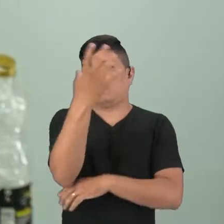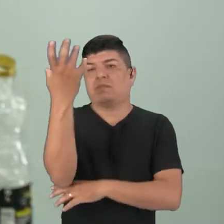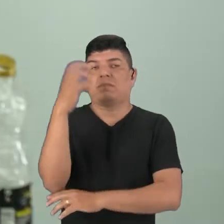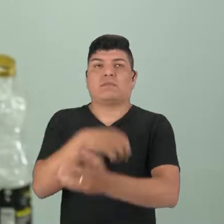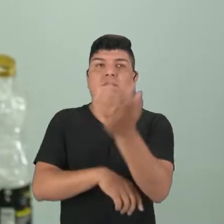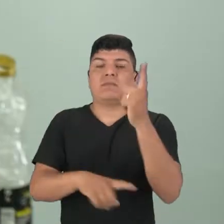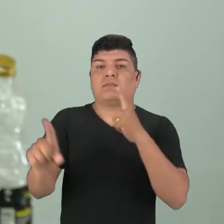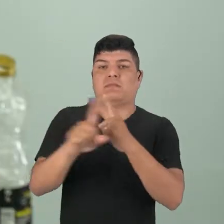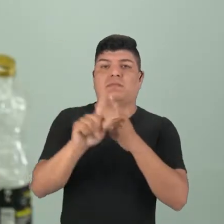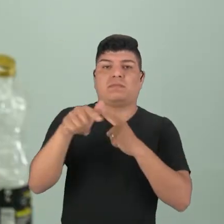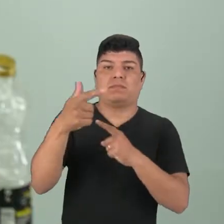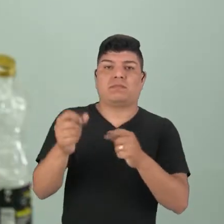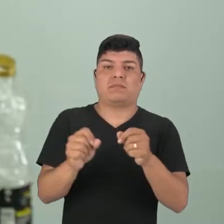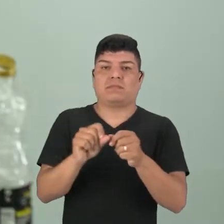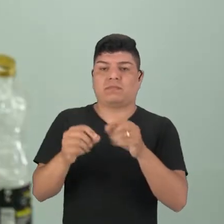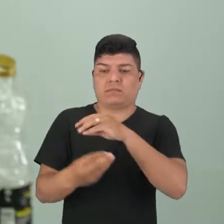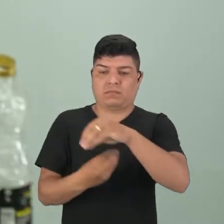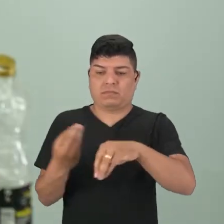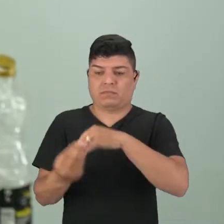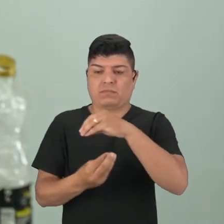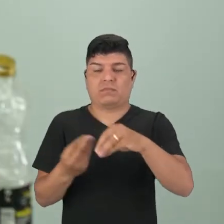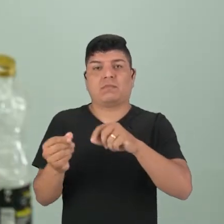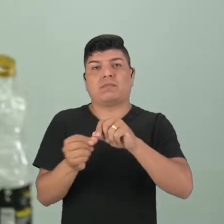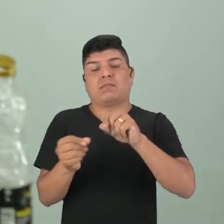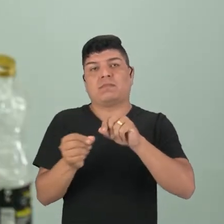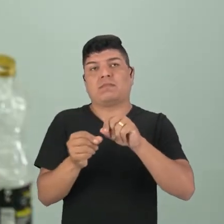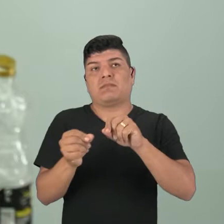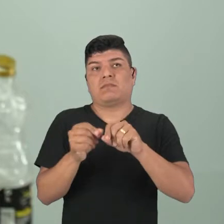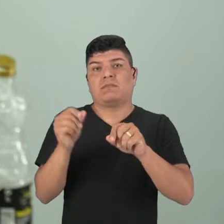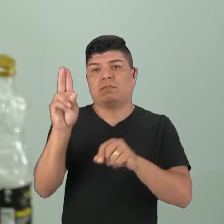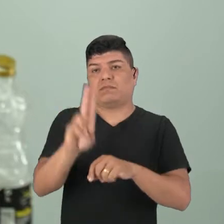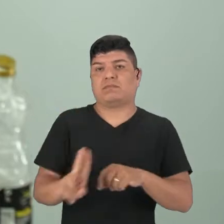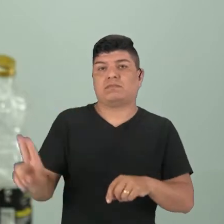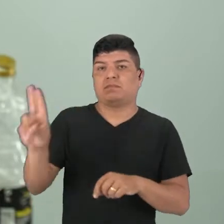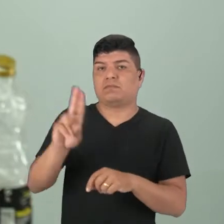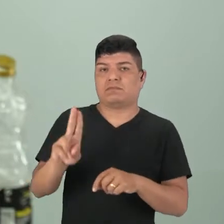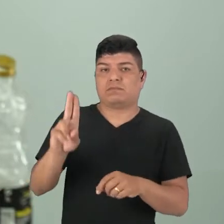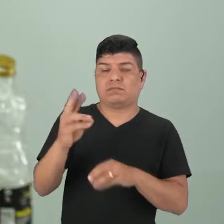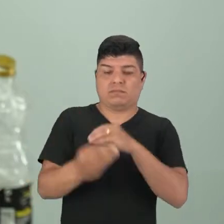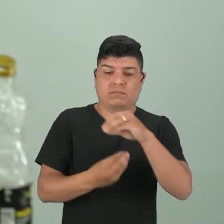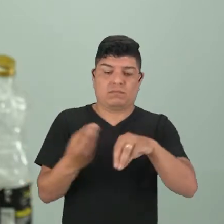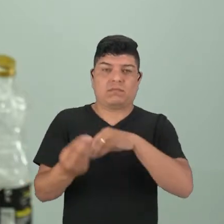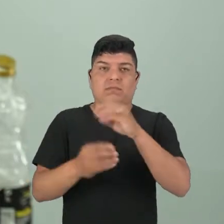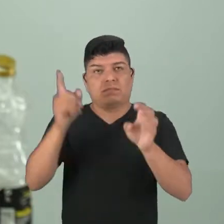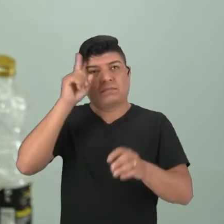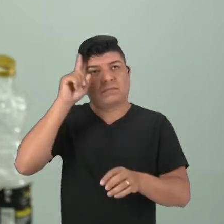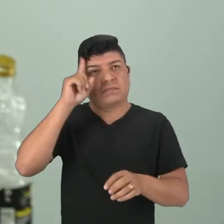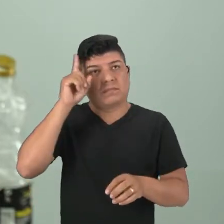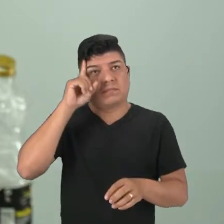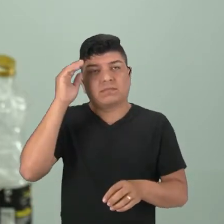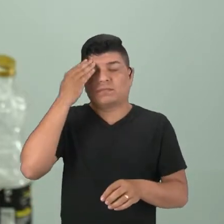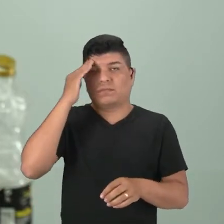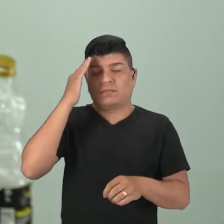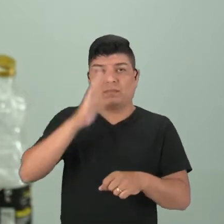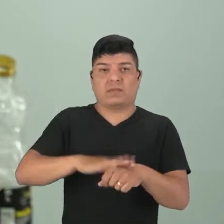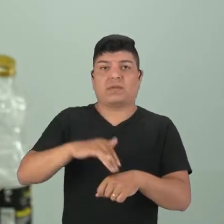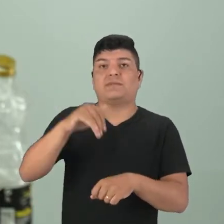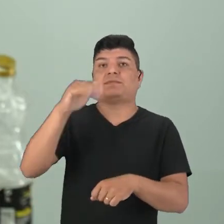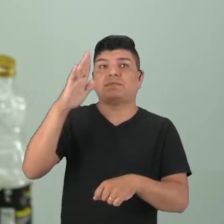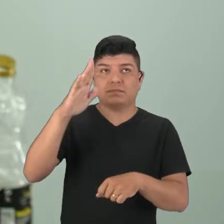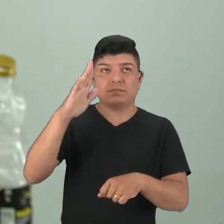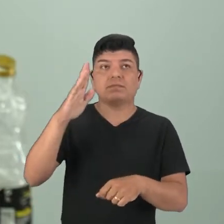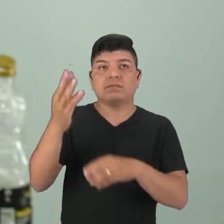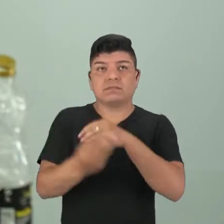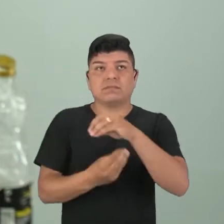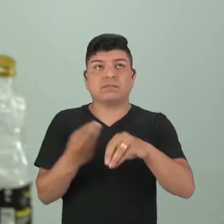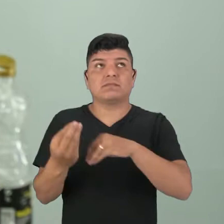compõe outros. A gente faz algumas misturas, né? E a gente usa muito essas misturas em nosso cotidiano. A gente vai entender um pouco mais sobre